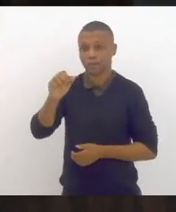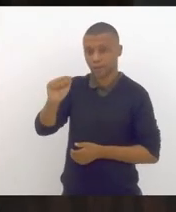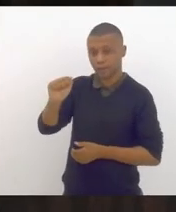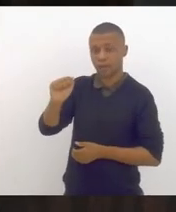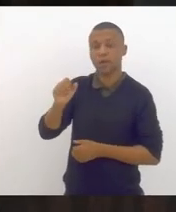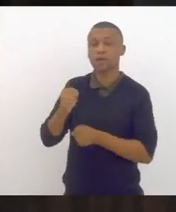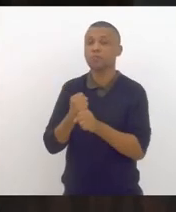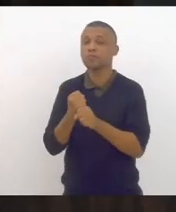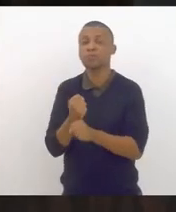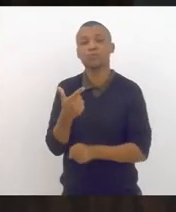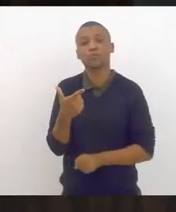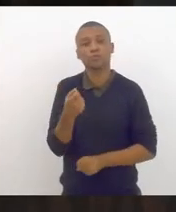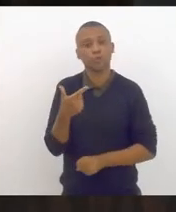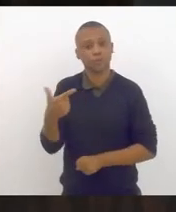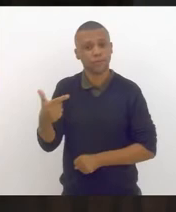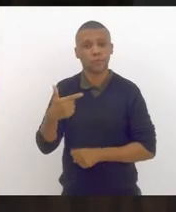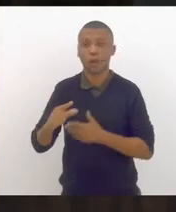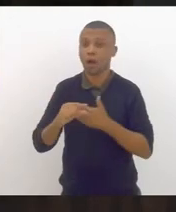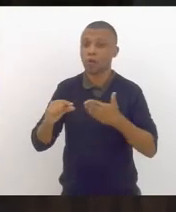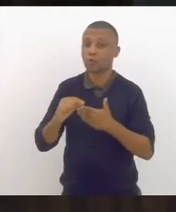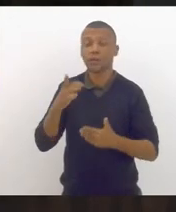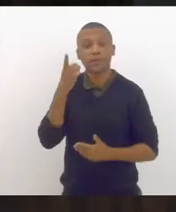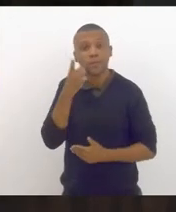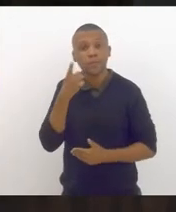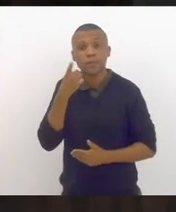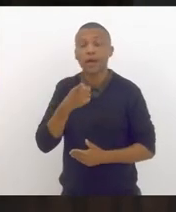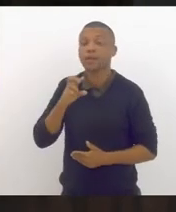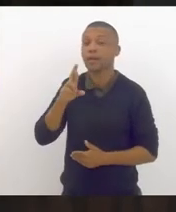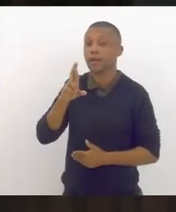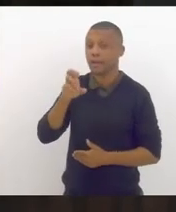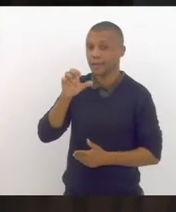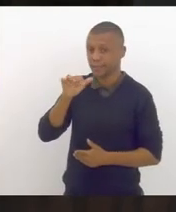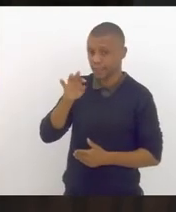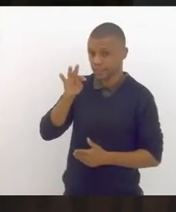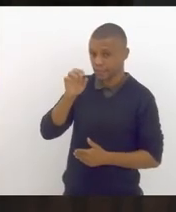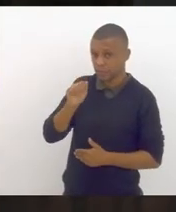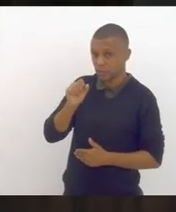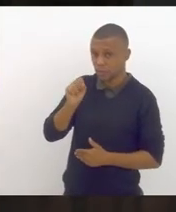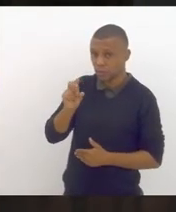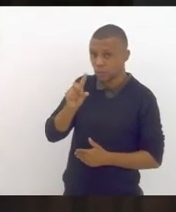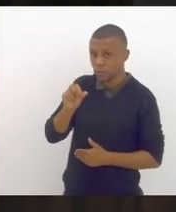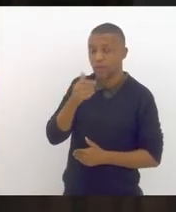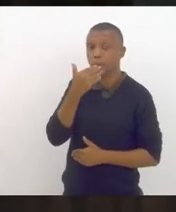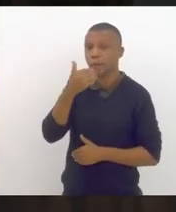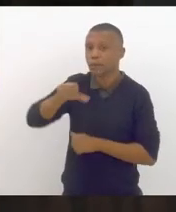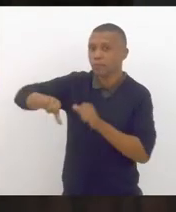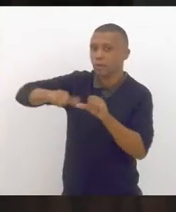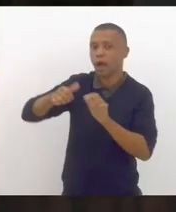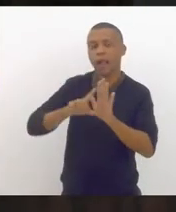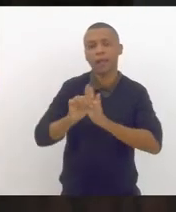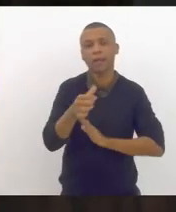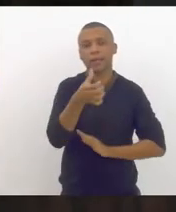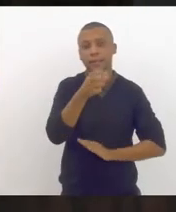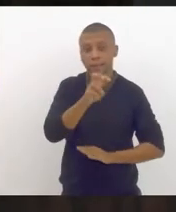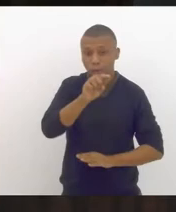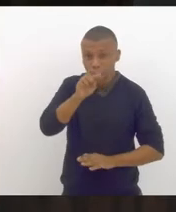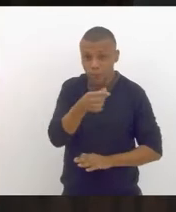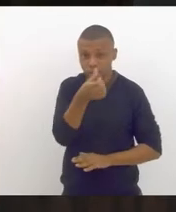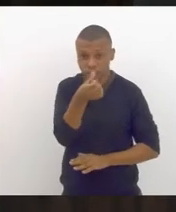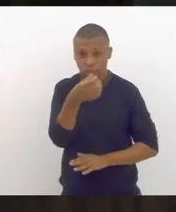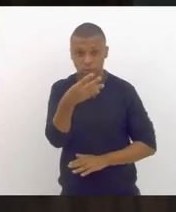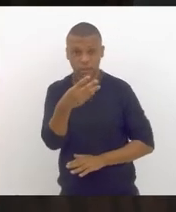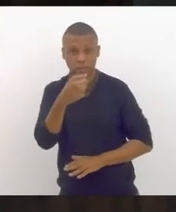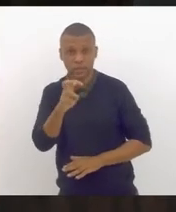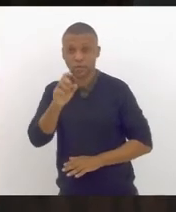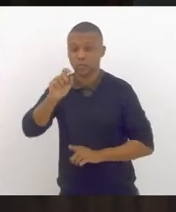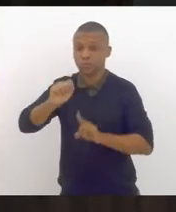de 2022, de autoria da deputada Renata Souza, que altera a lei 5.645, de 6 de janeiro